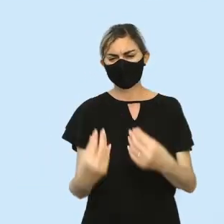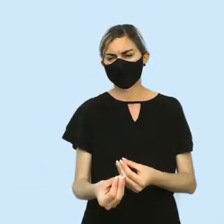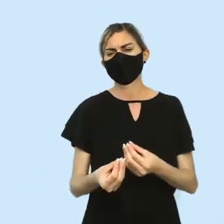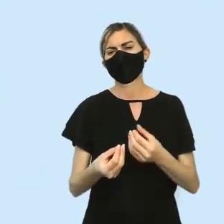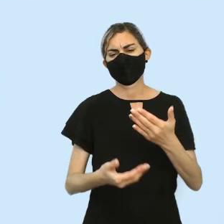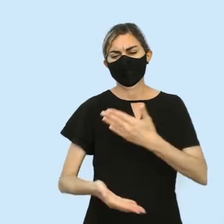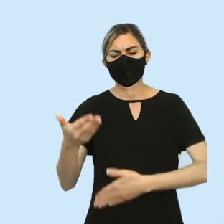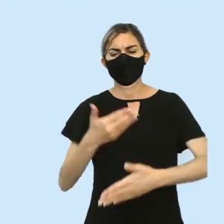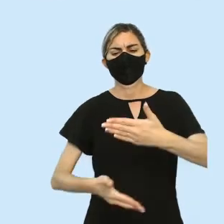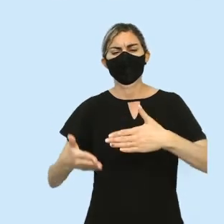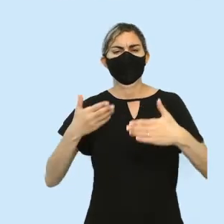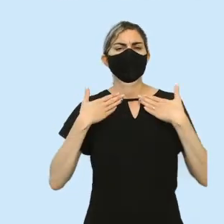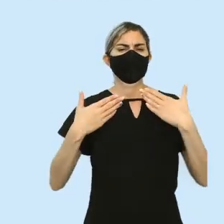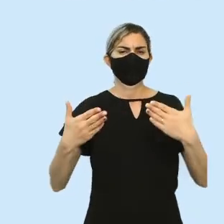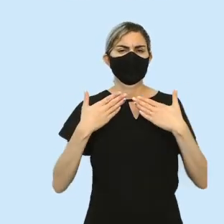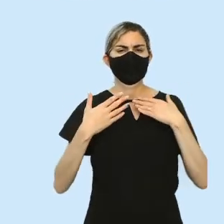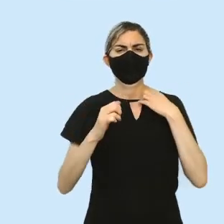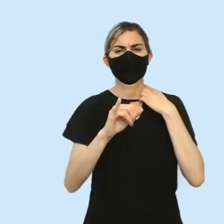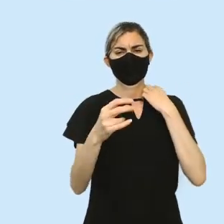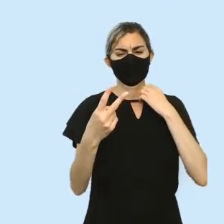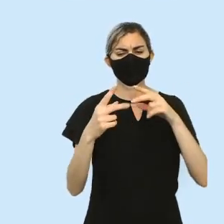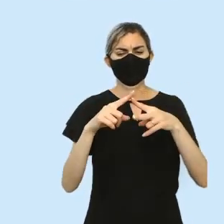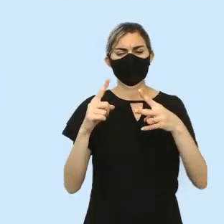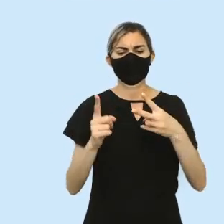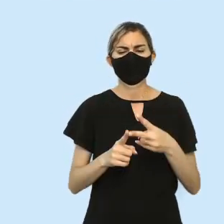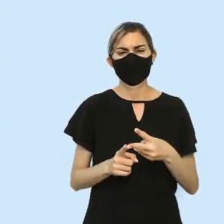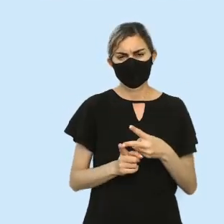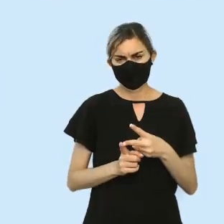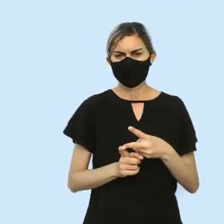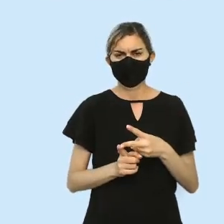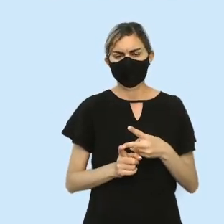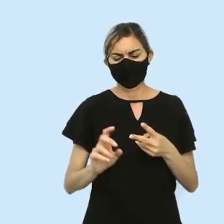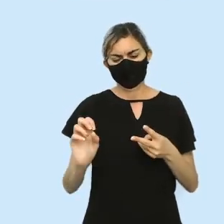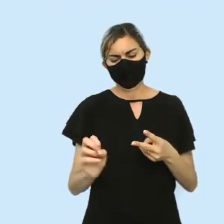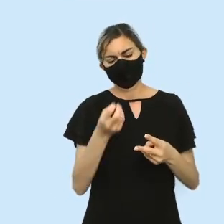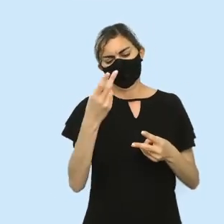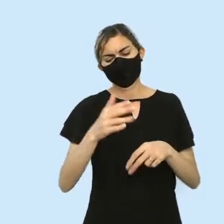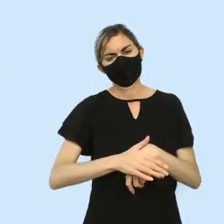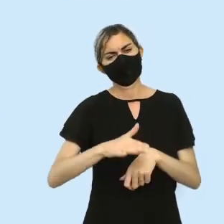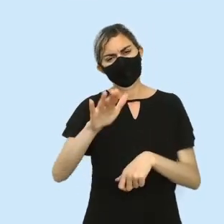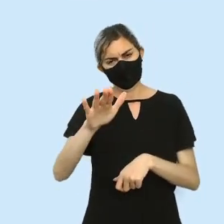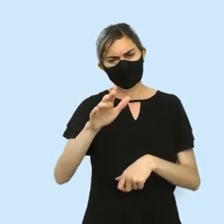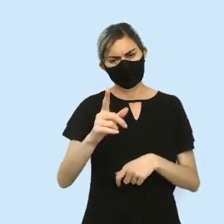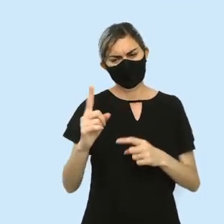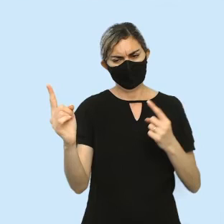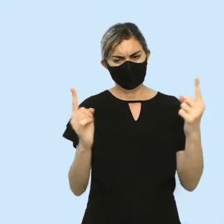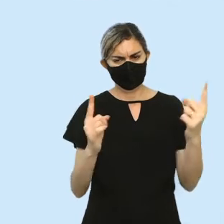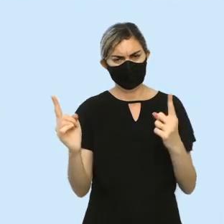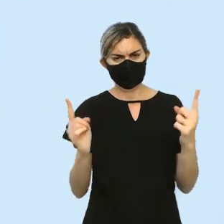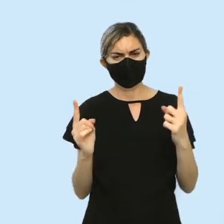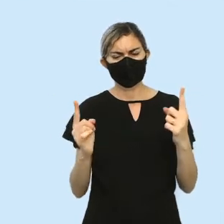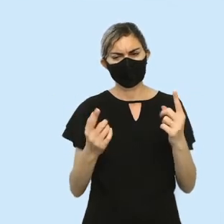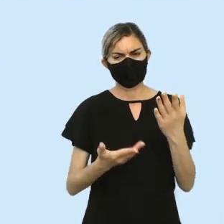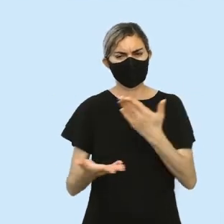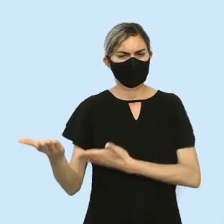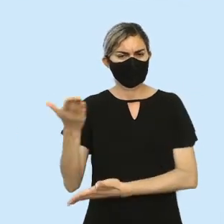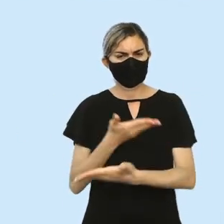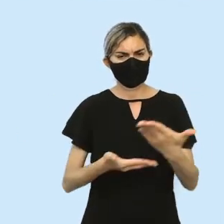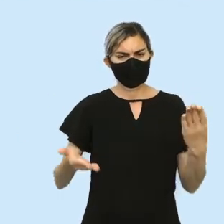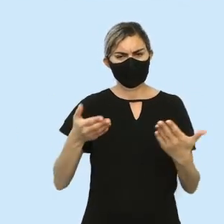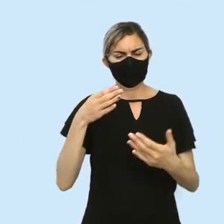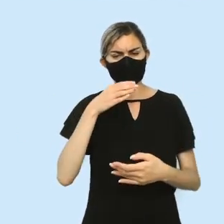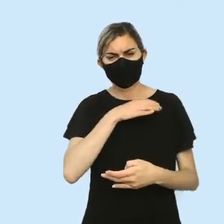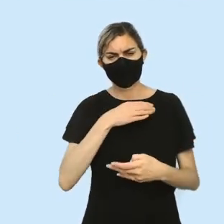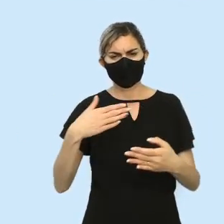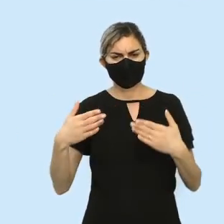trocas de calor, galera. Se dois ou mais corpos trocam calor